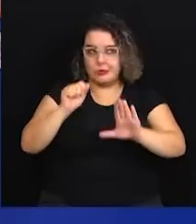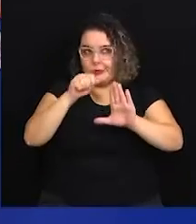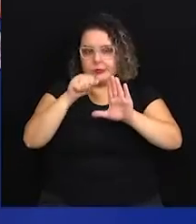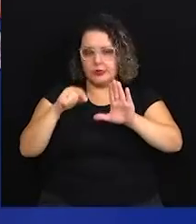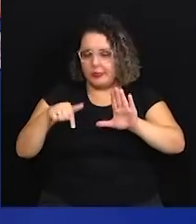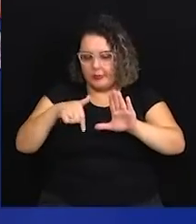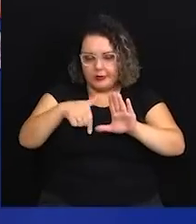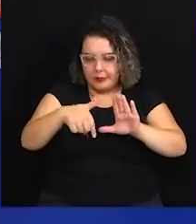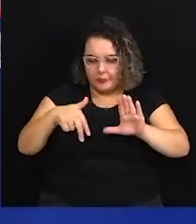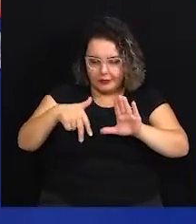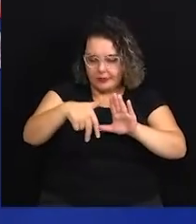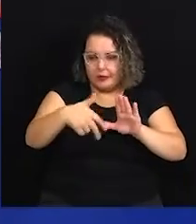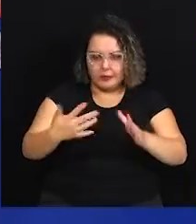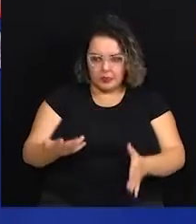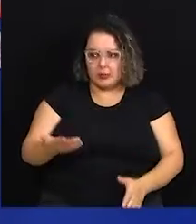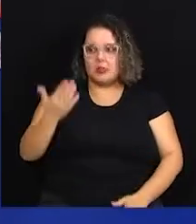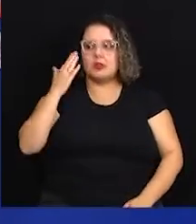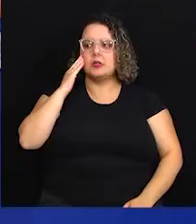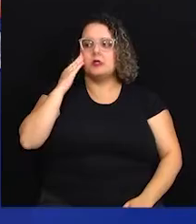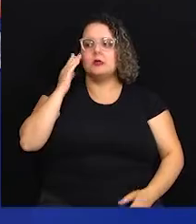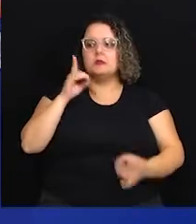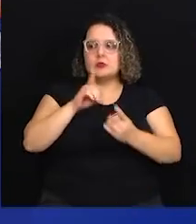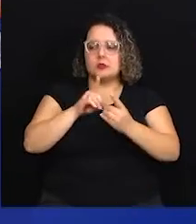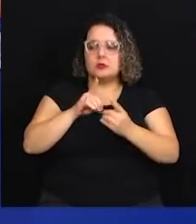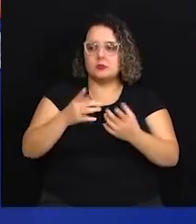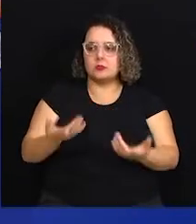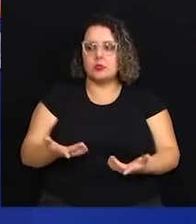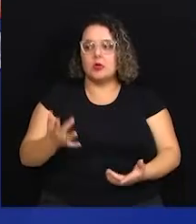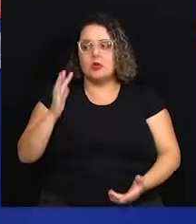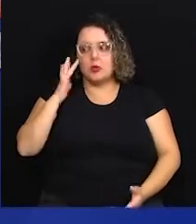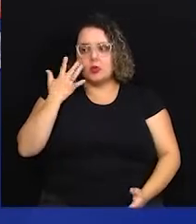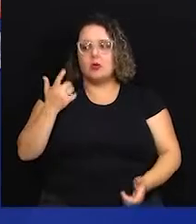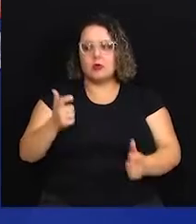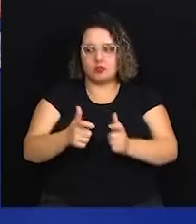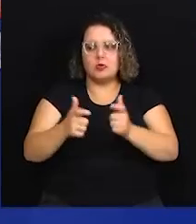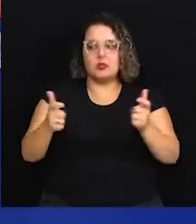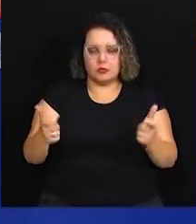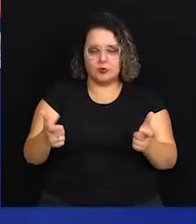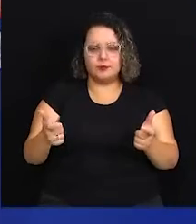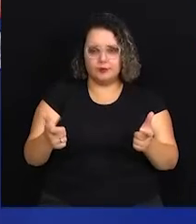porta e saber sobre o atendimento. Eu acho que a nossa maior